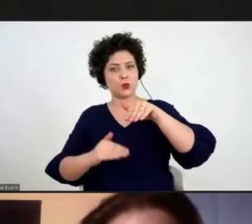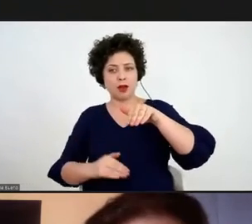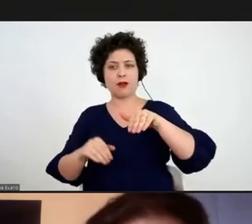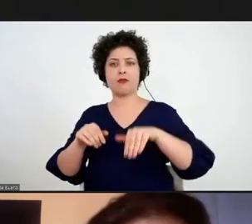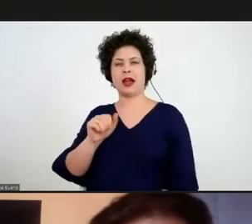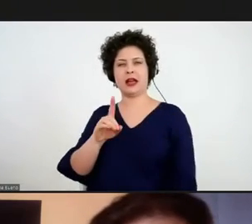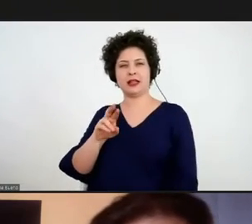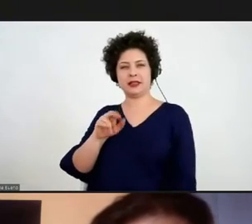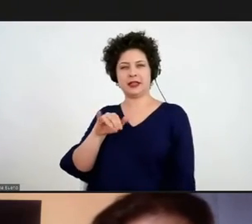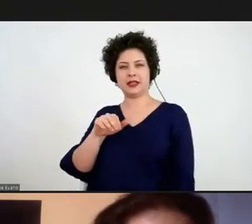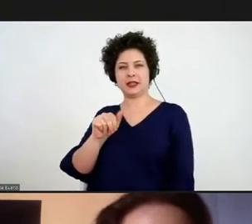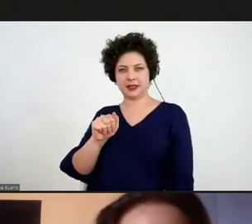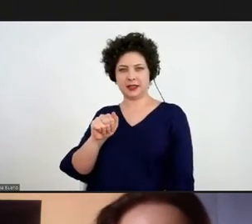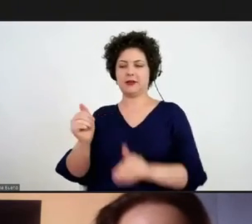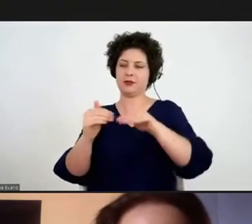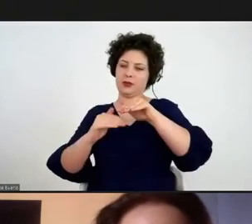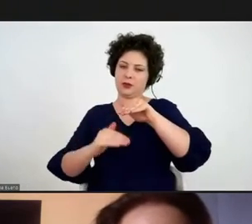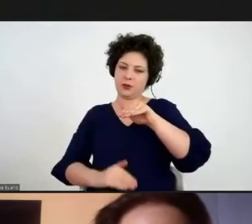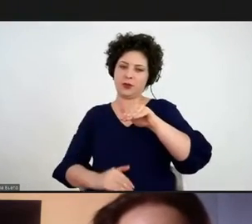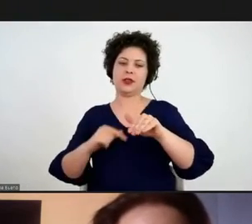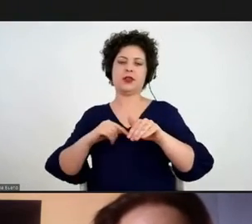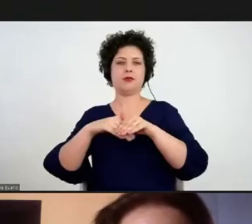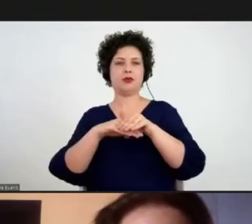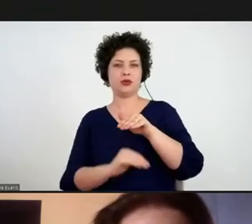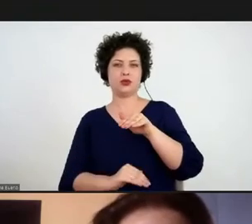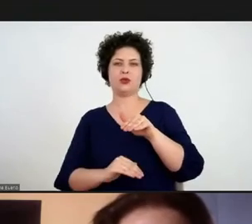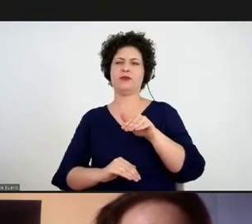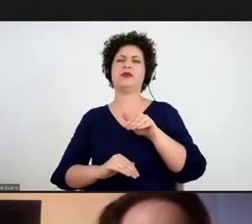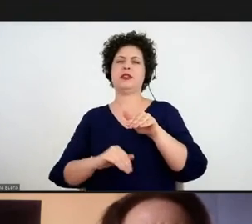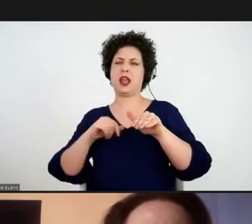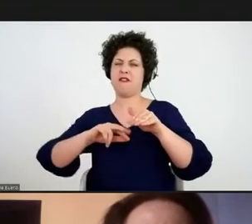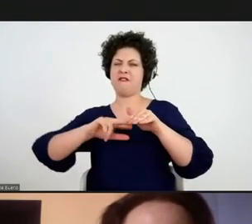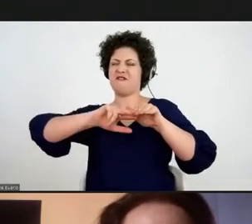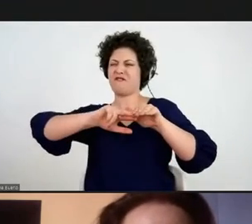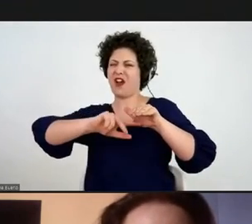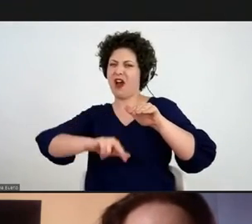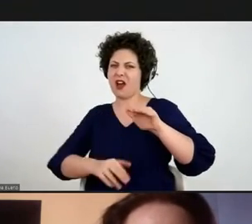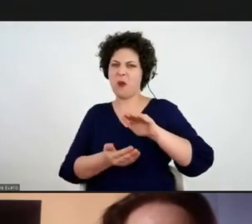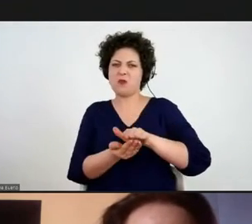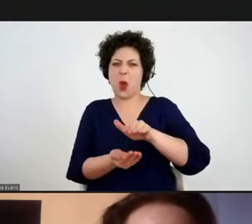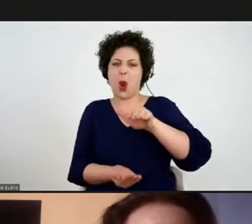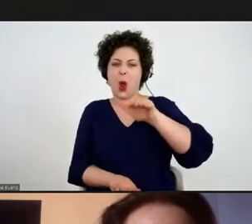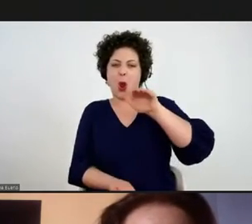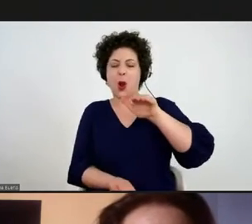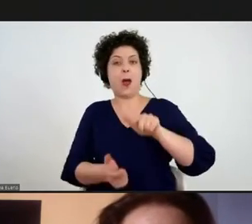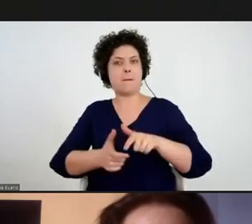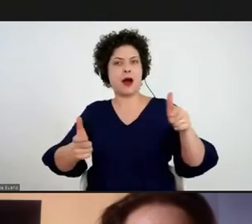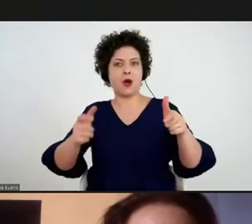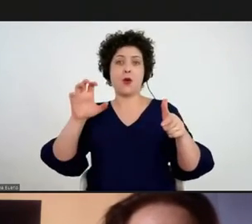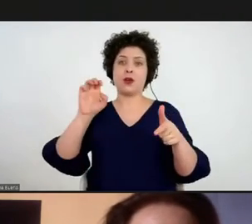a Adriana, ele é muito extenso, é o maior acervo que nós temos no nosso